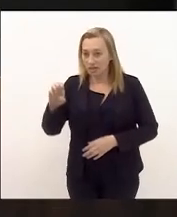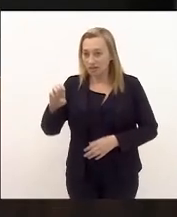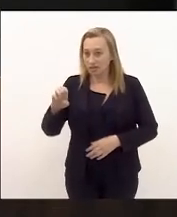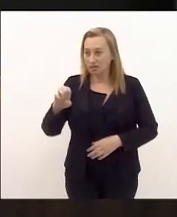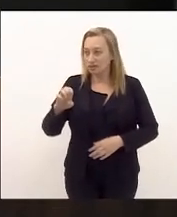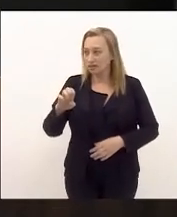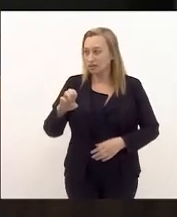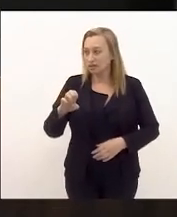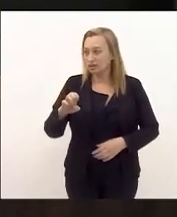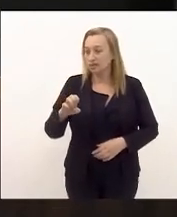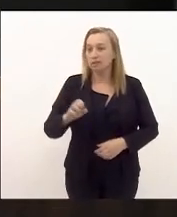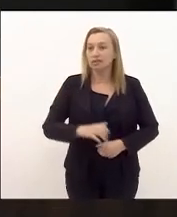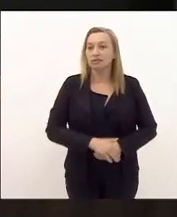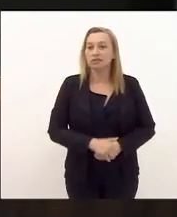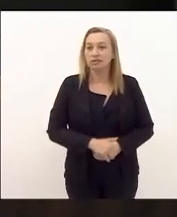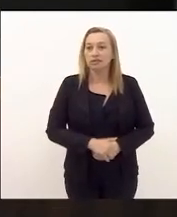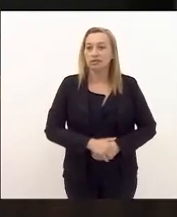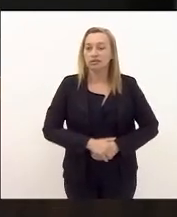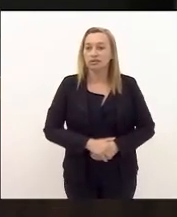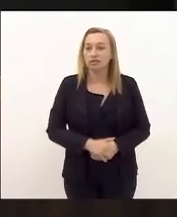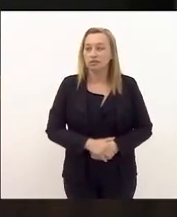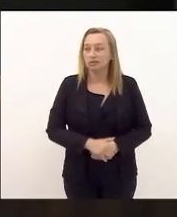Parecer. Parecer.